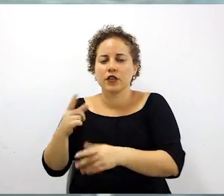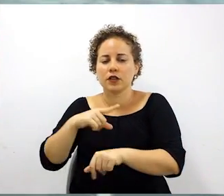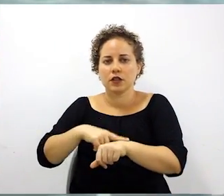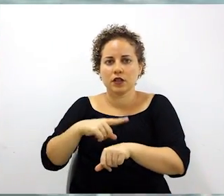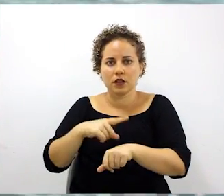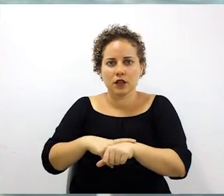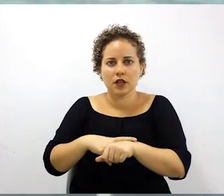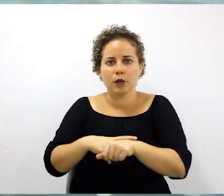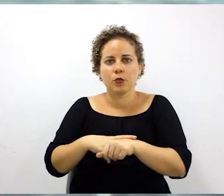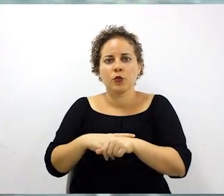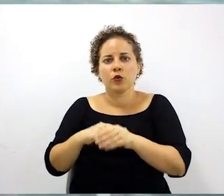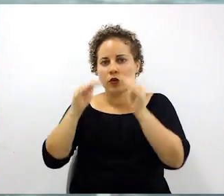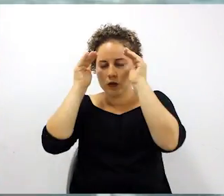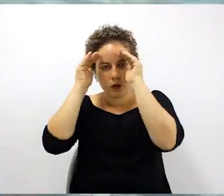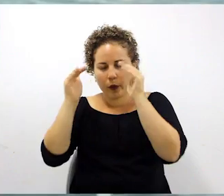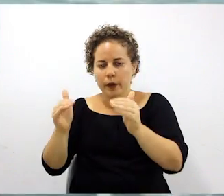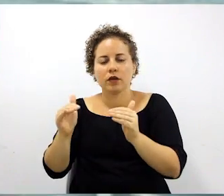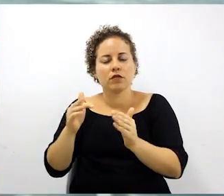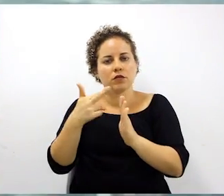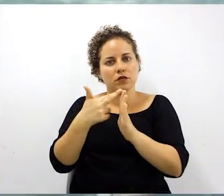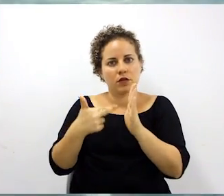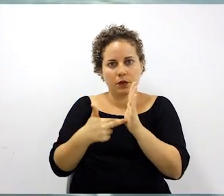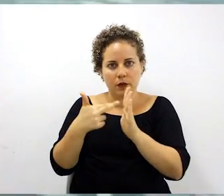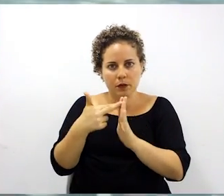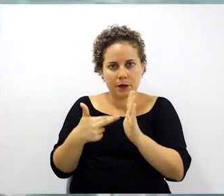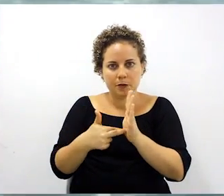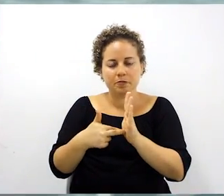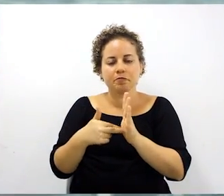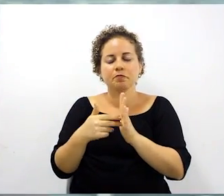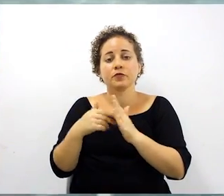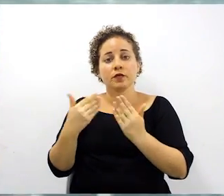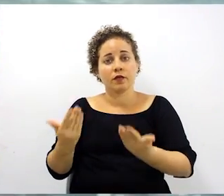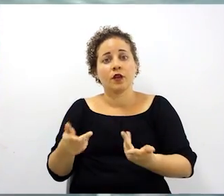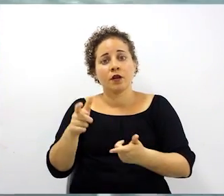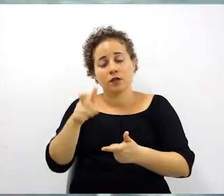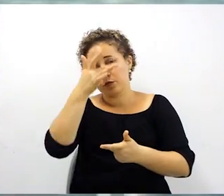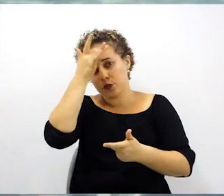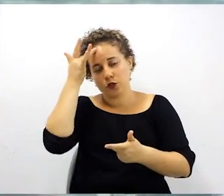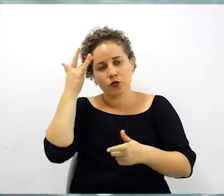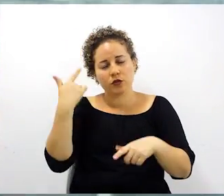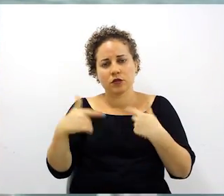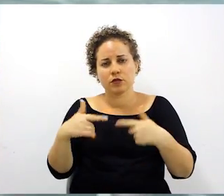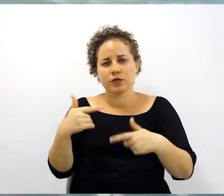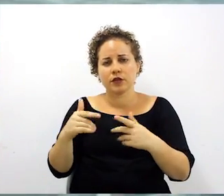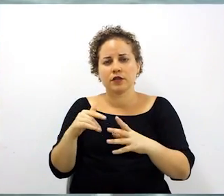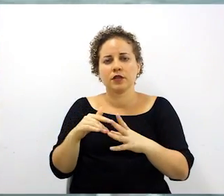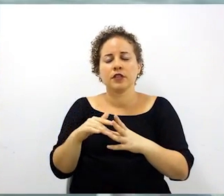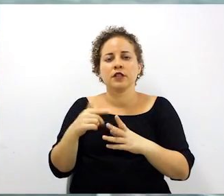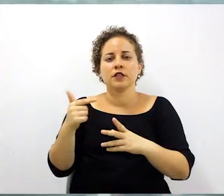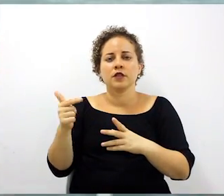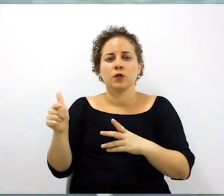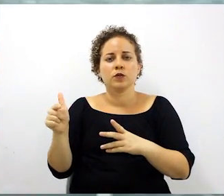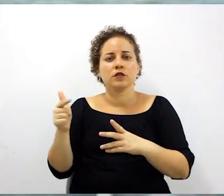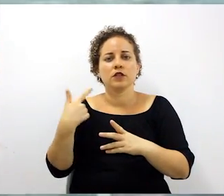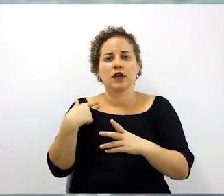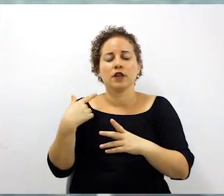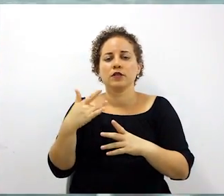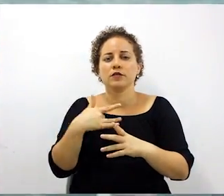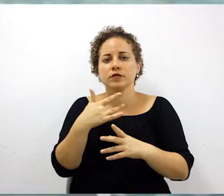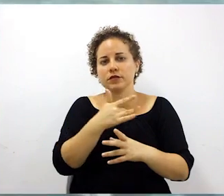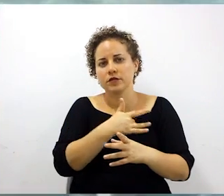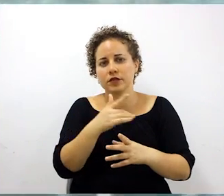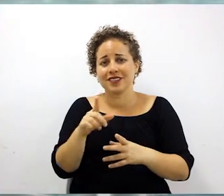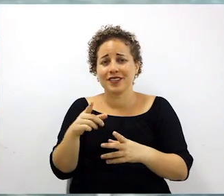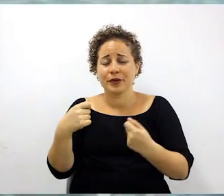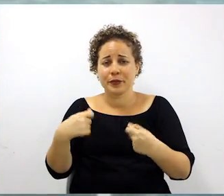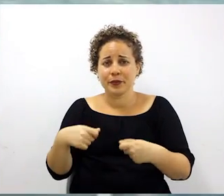que desobedece à norma regulamentadora. Então, esse trabalhador vai receber o adicional de insalubridade, que é um percentual que eu